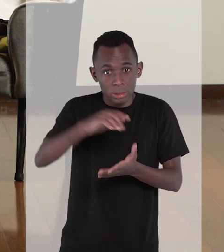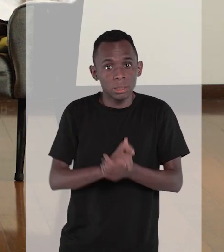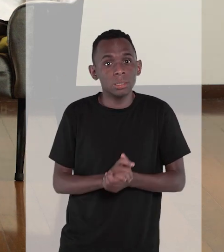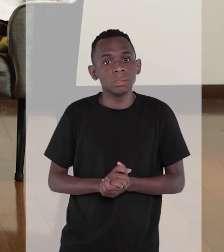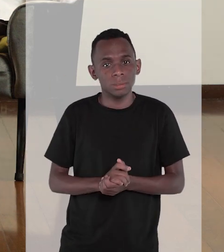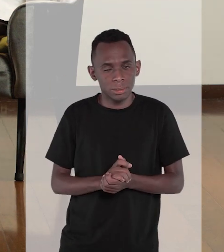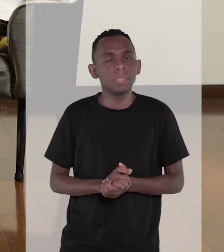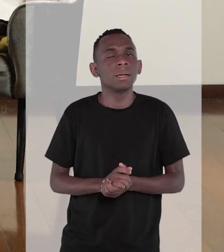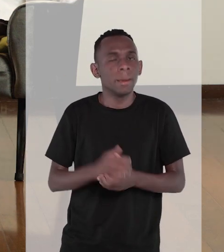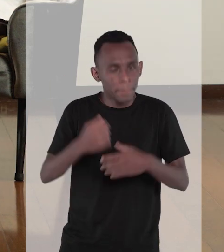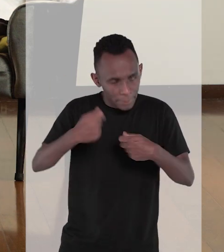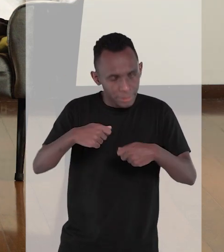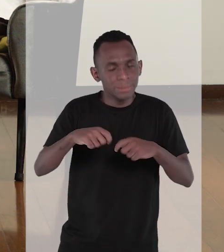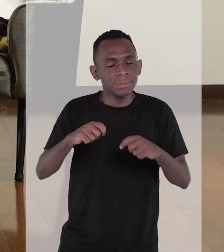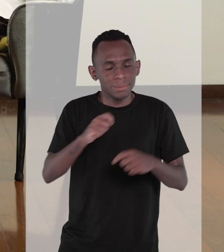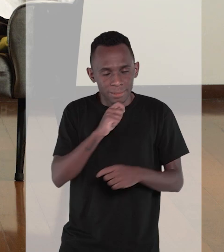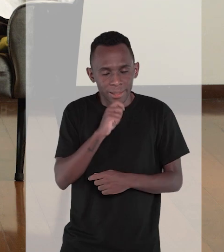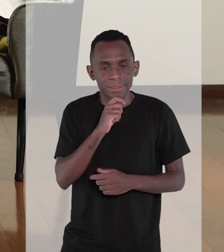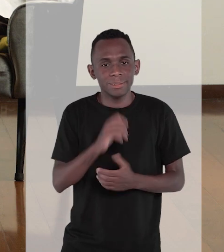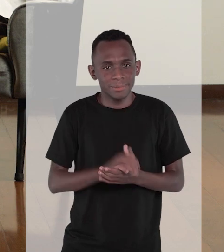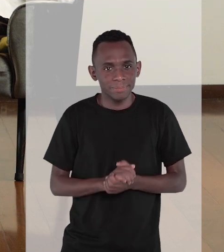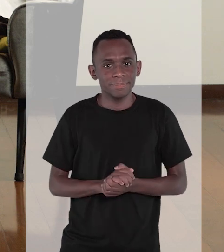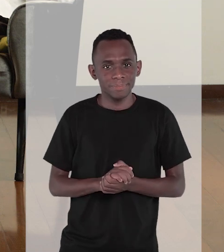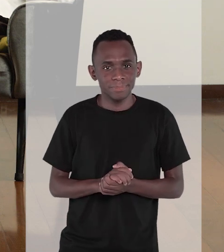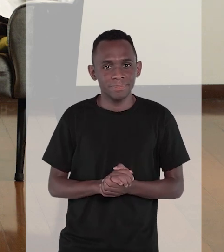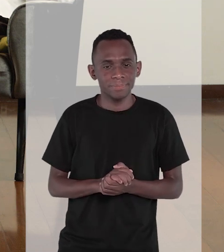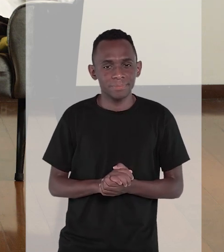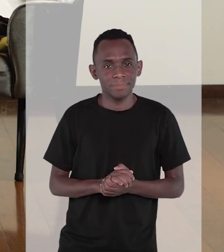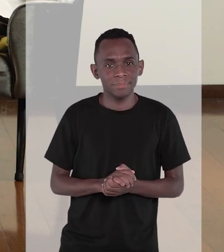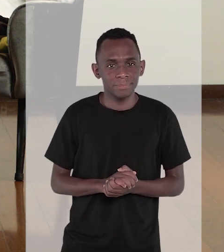sua em cima. Tem esse departamento ainda.